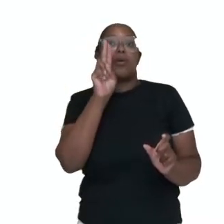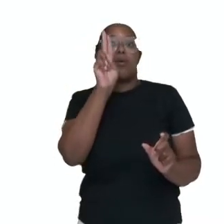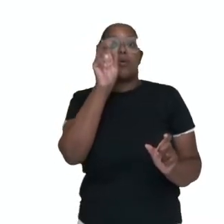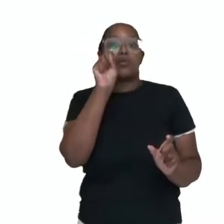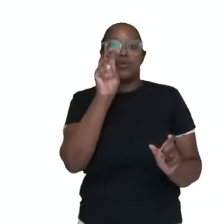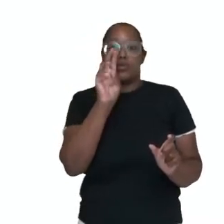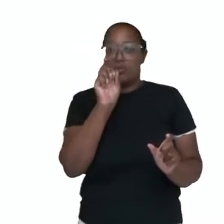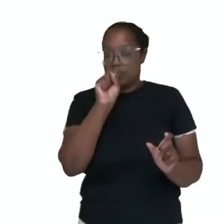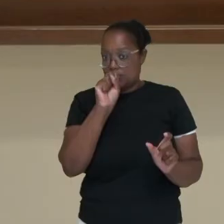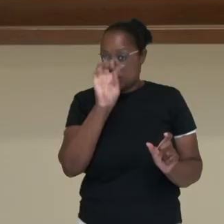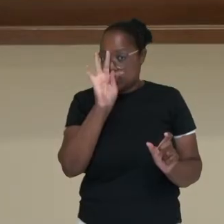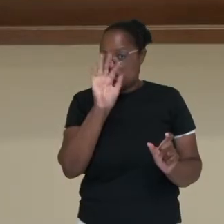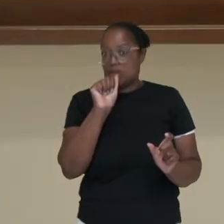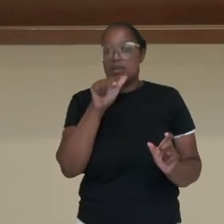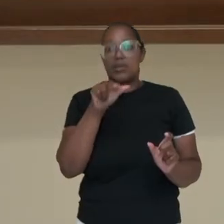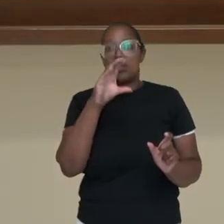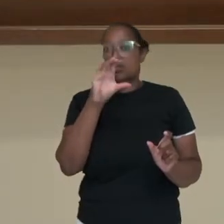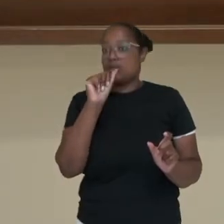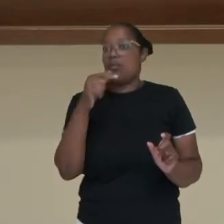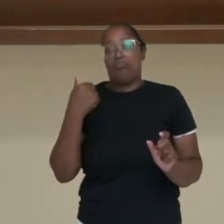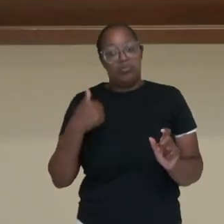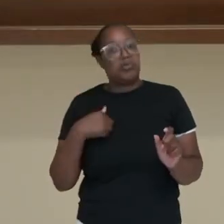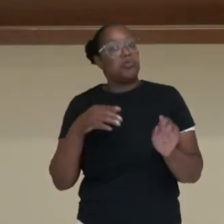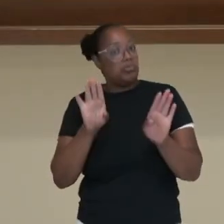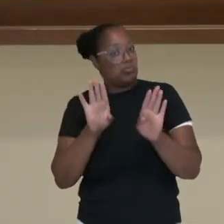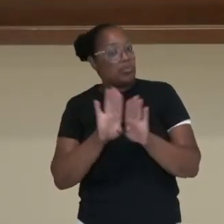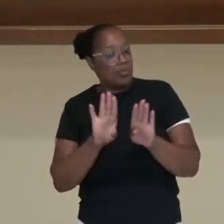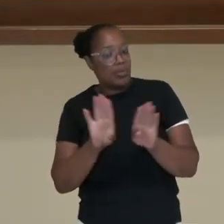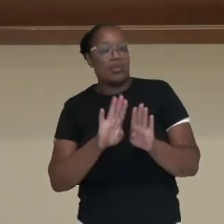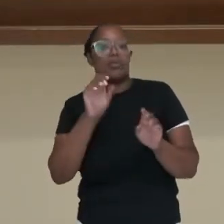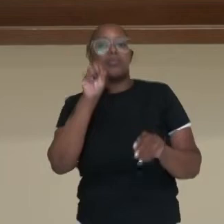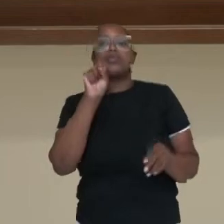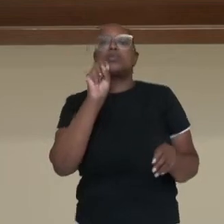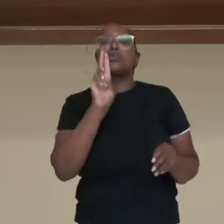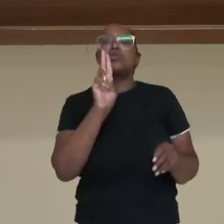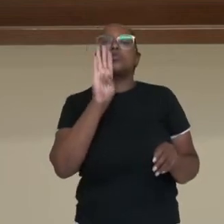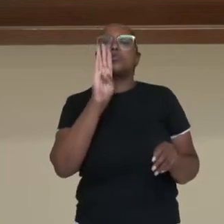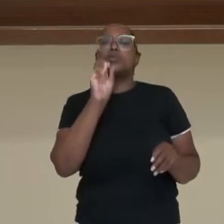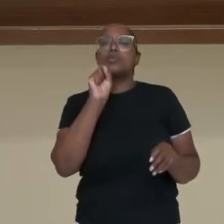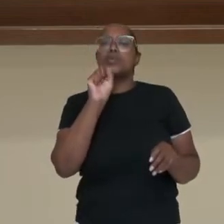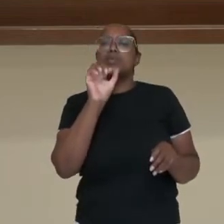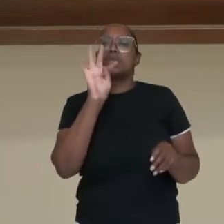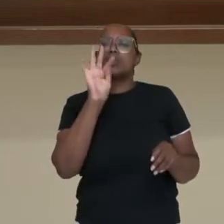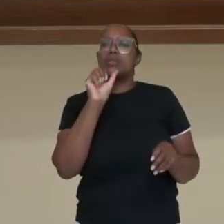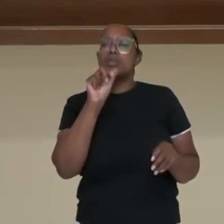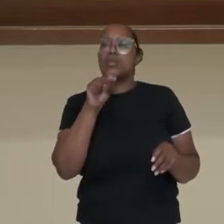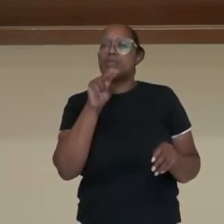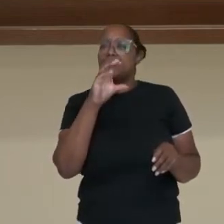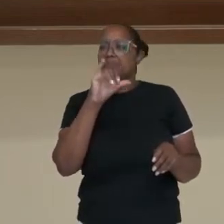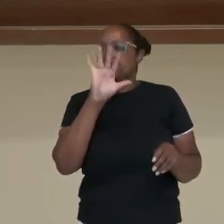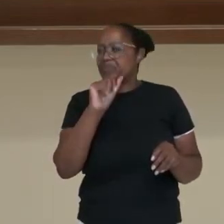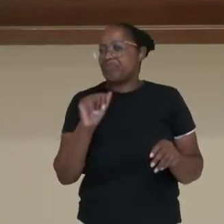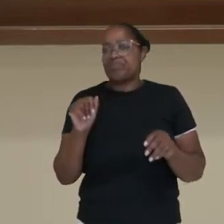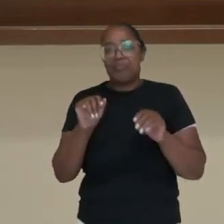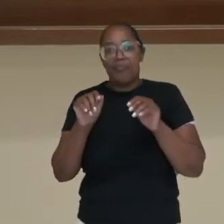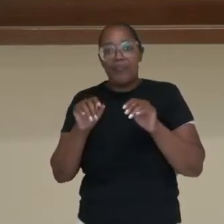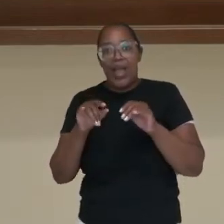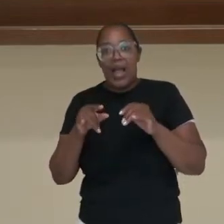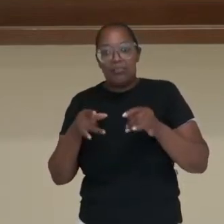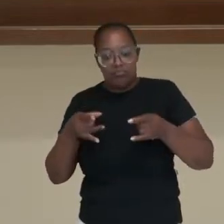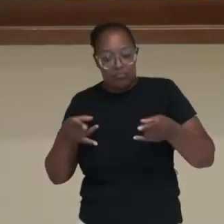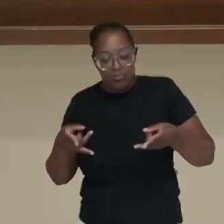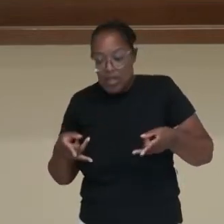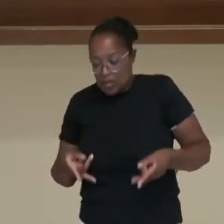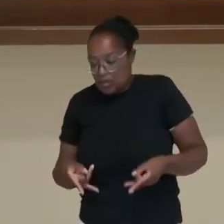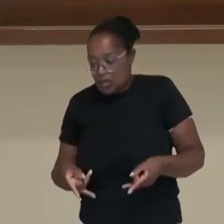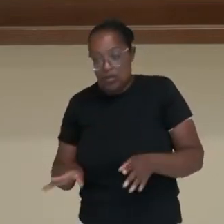então eu sou uma substância? Sim, para Aristóteles você é uma substância, a cadeira, o cachorro, a mesa, as coisas